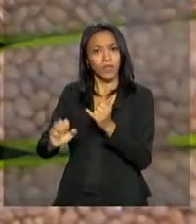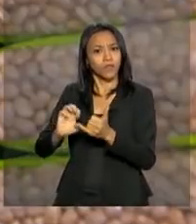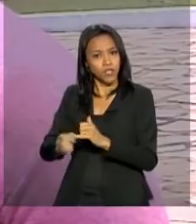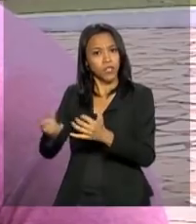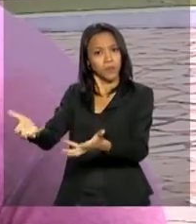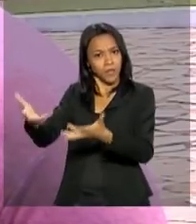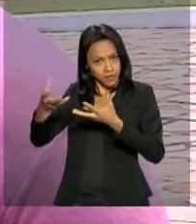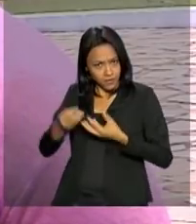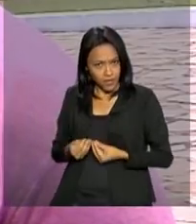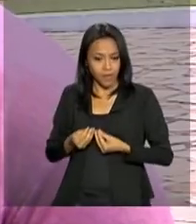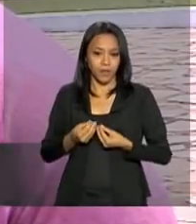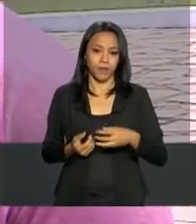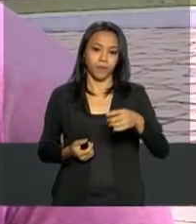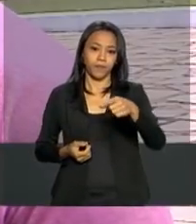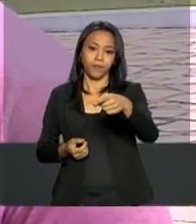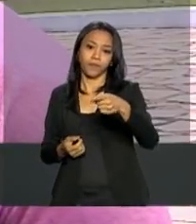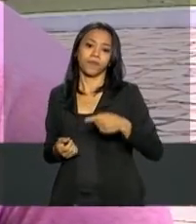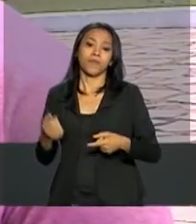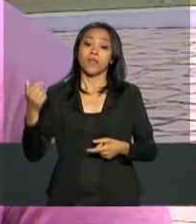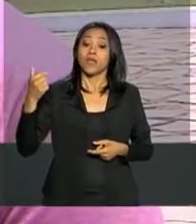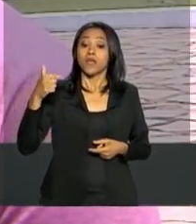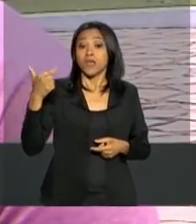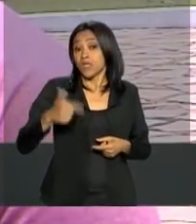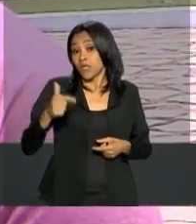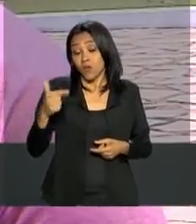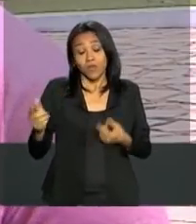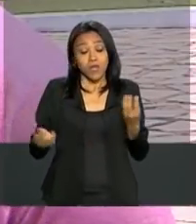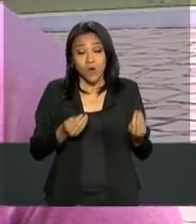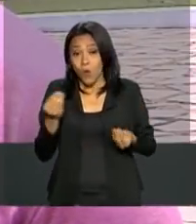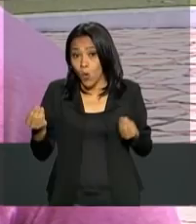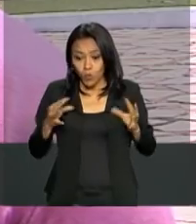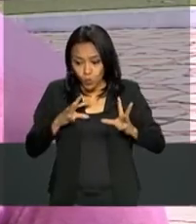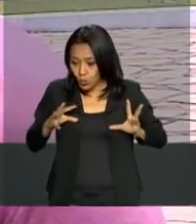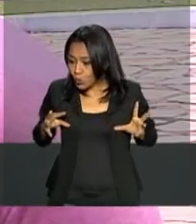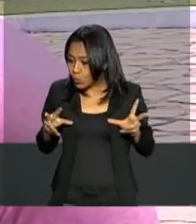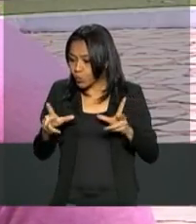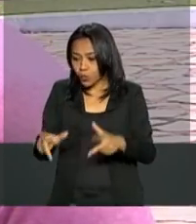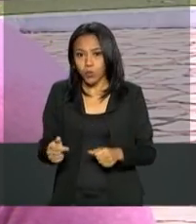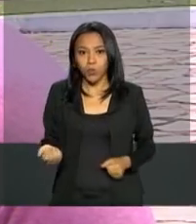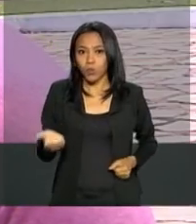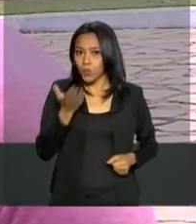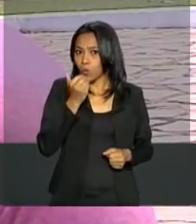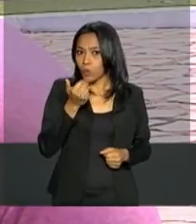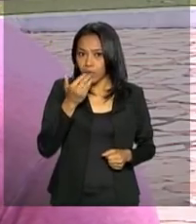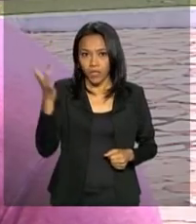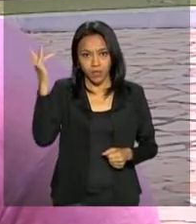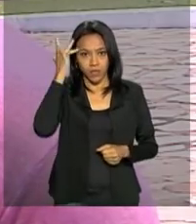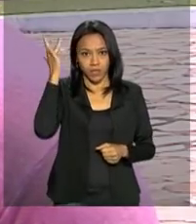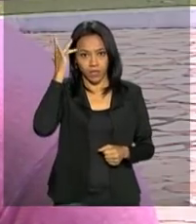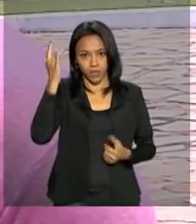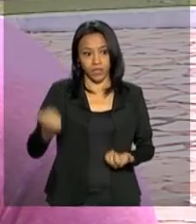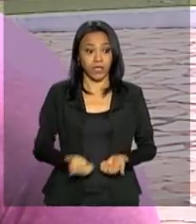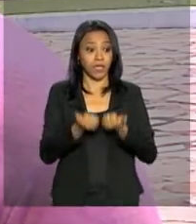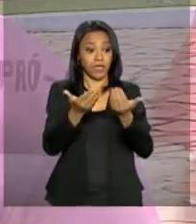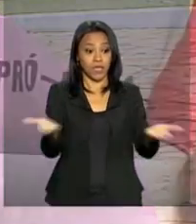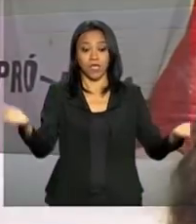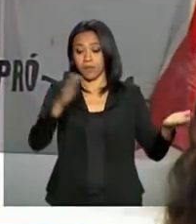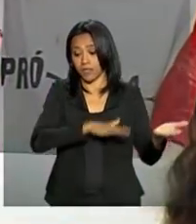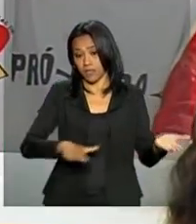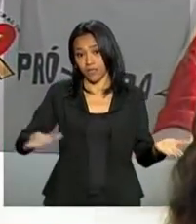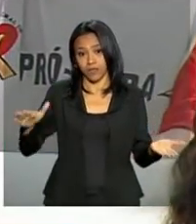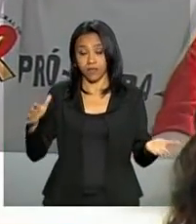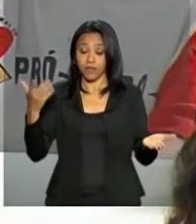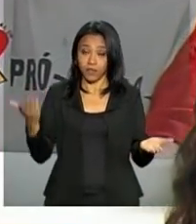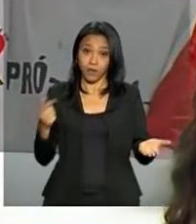a instituição não têm como custear todos os tipos de alimento nessa qualidade de alimentação que a chegada das crianças então